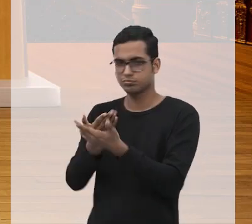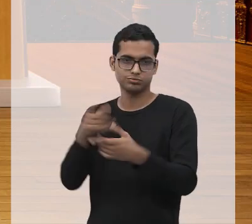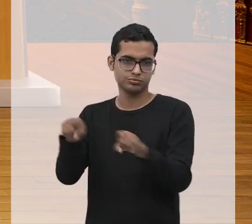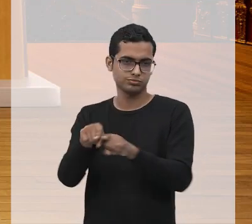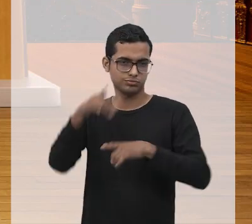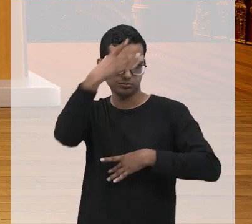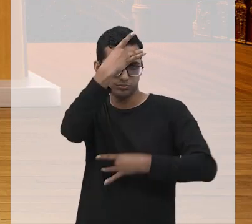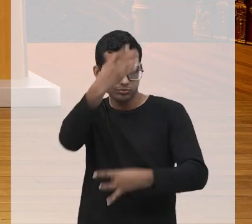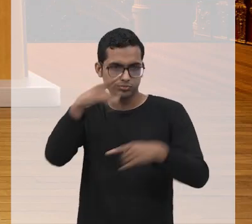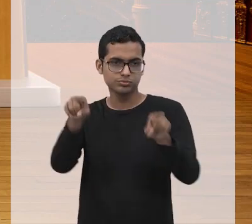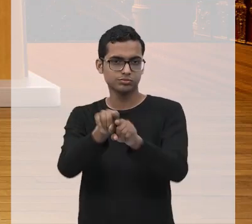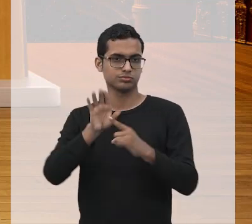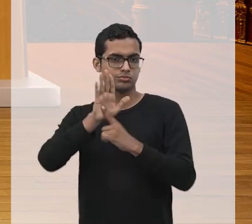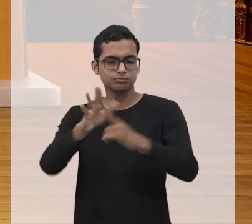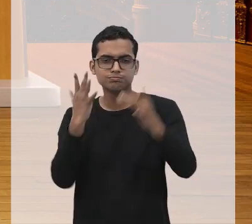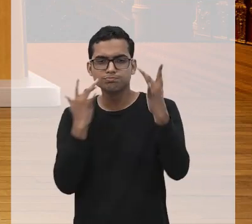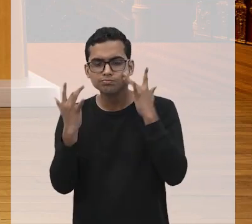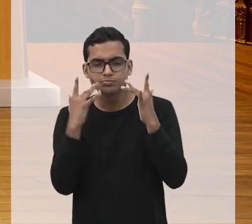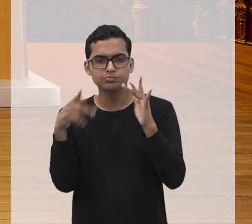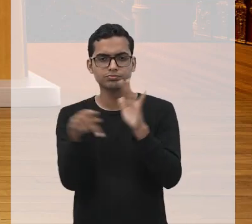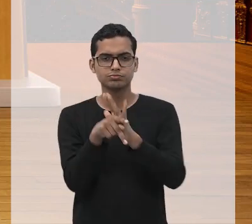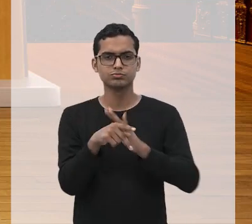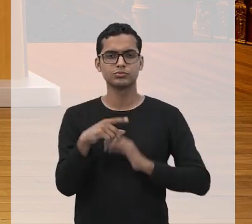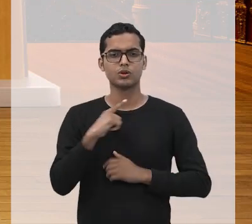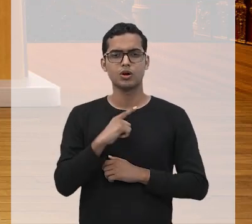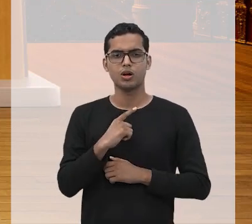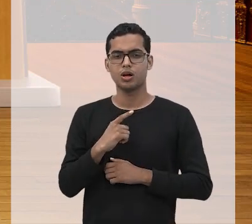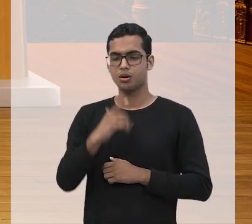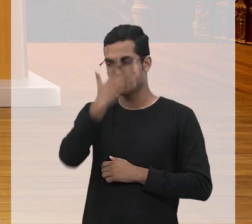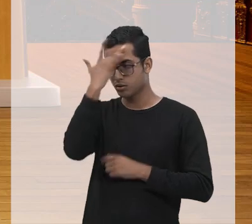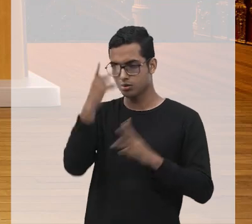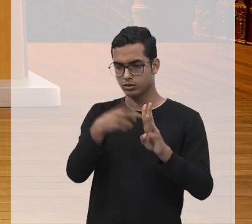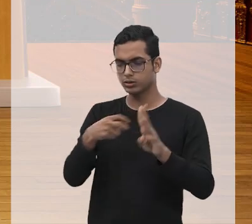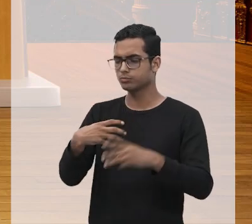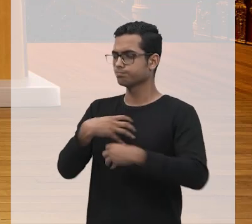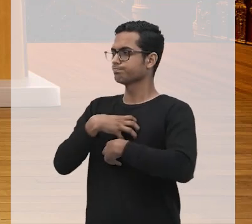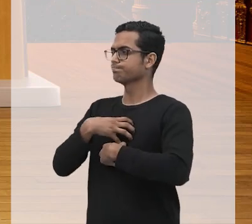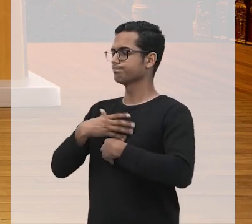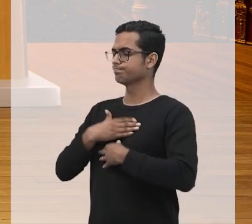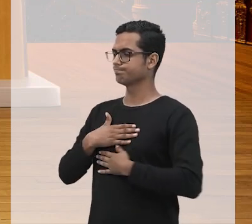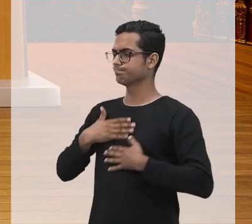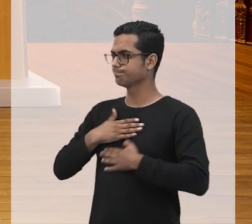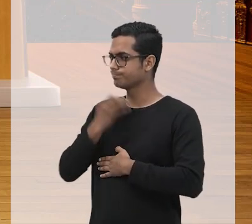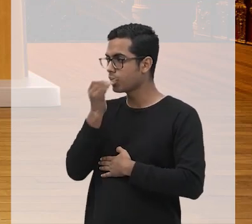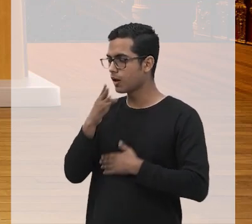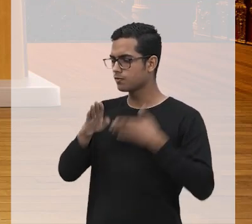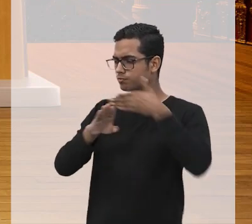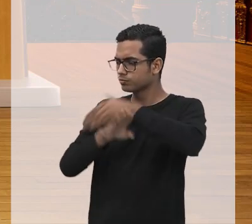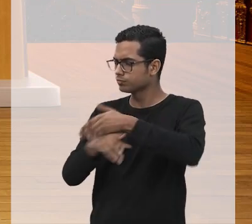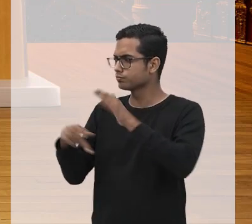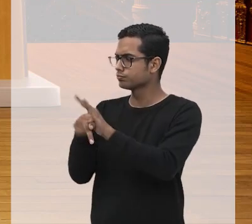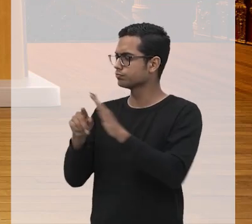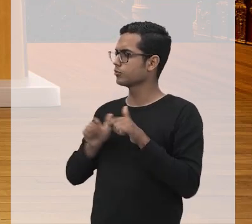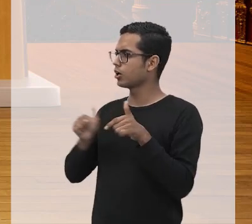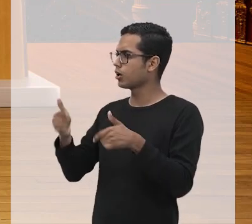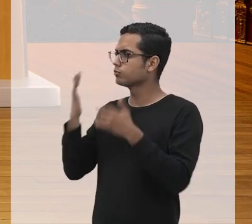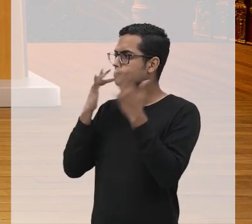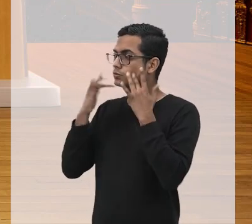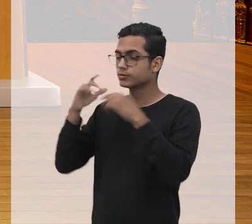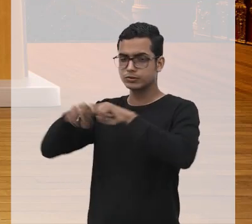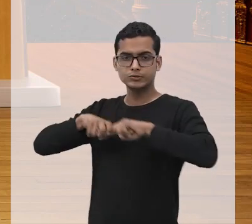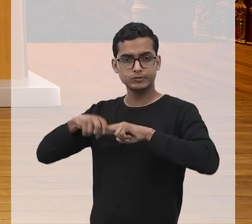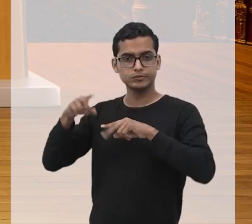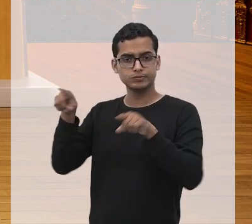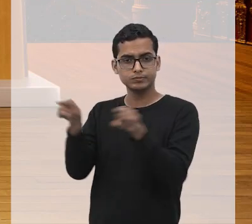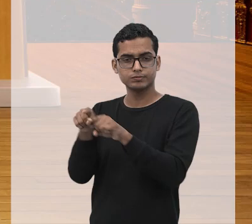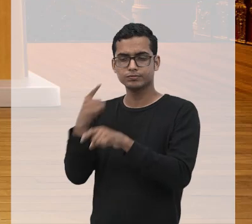eles faziam com que o indígena ficasse mais confortável, né, em estar participando daquela ação cênica, porque ele estava ali colocando a